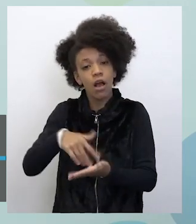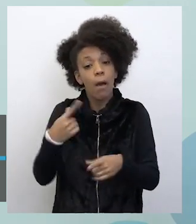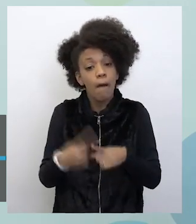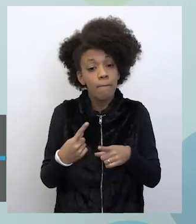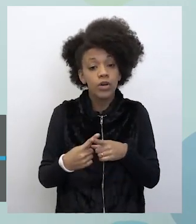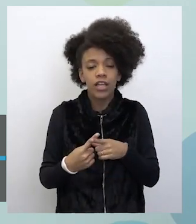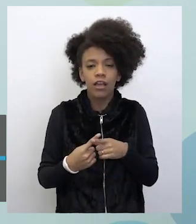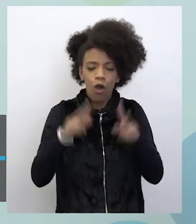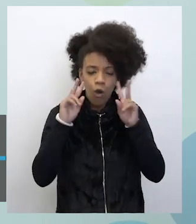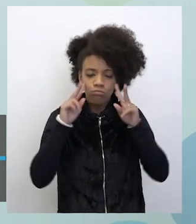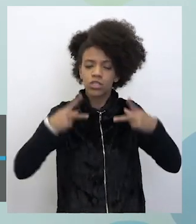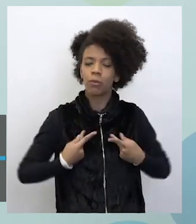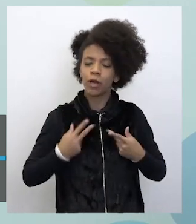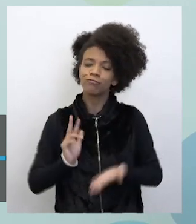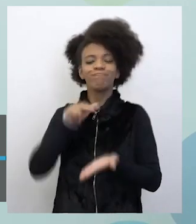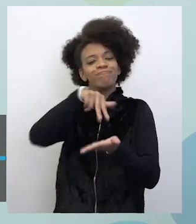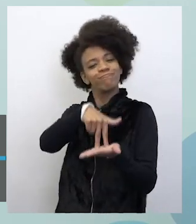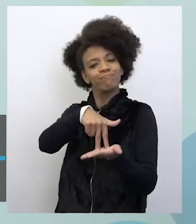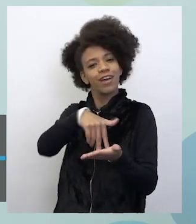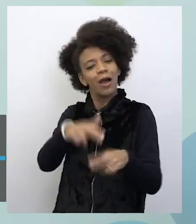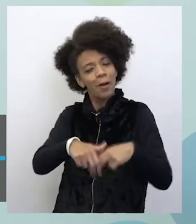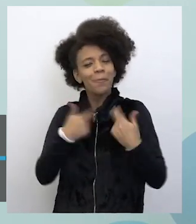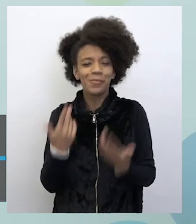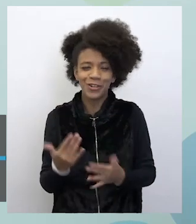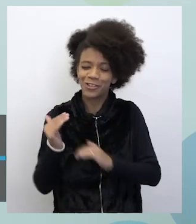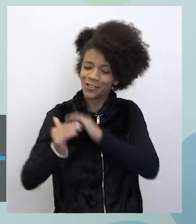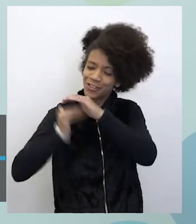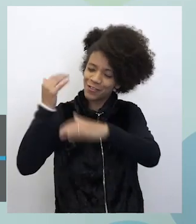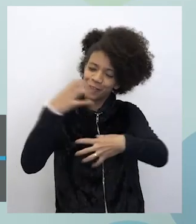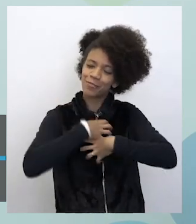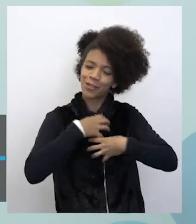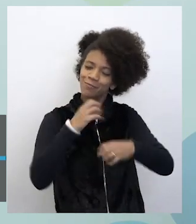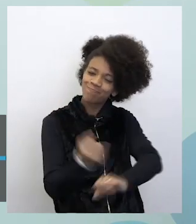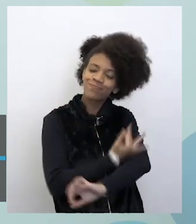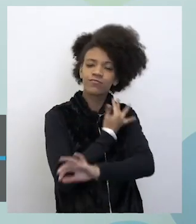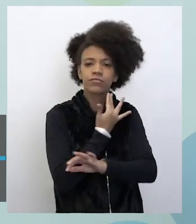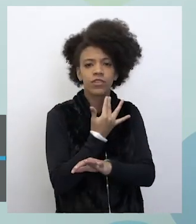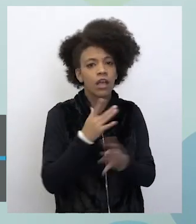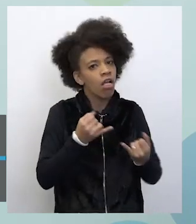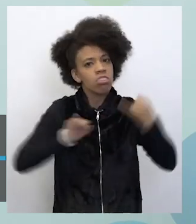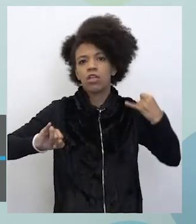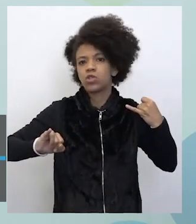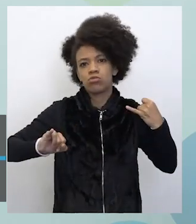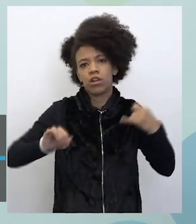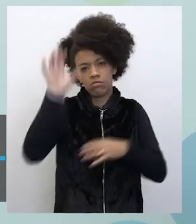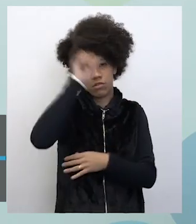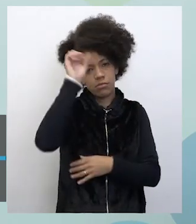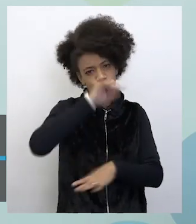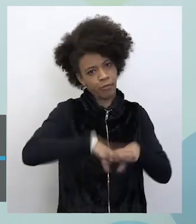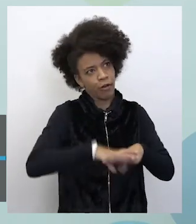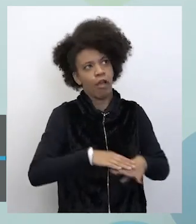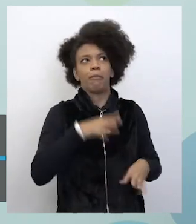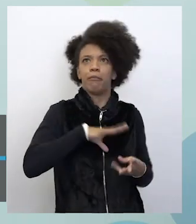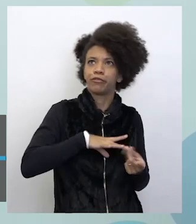um ser integral. Por isso que a gente fala que o desenvolvimento socioemocional não se desconecta do aprendizado da matemática,